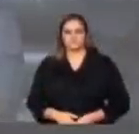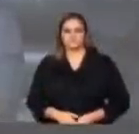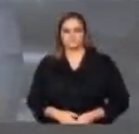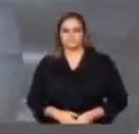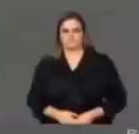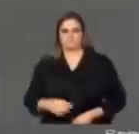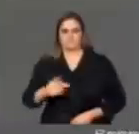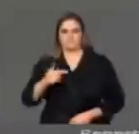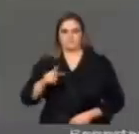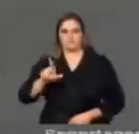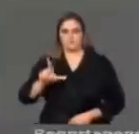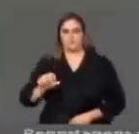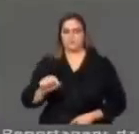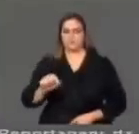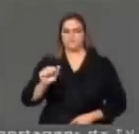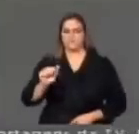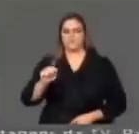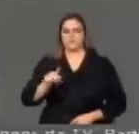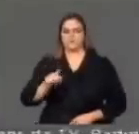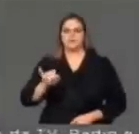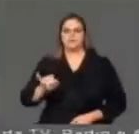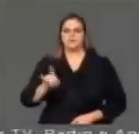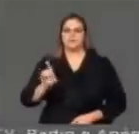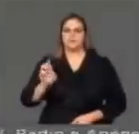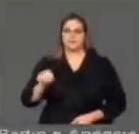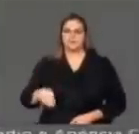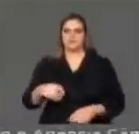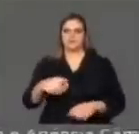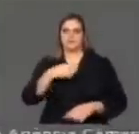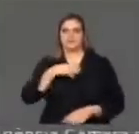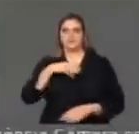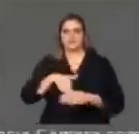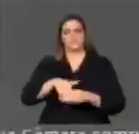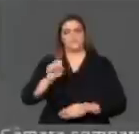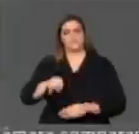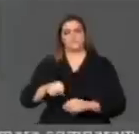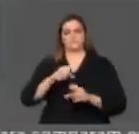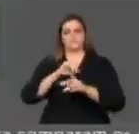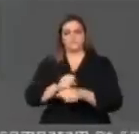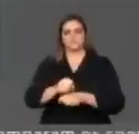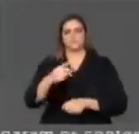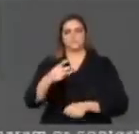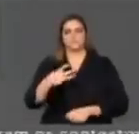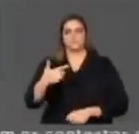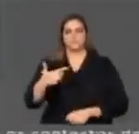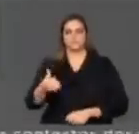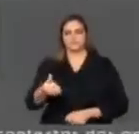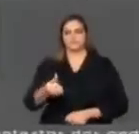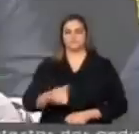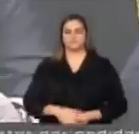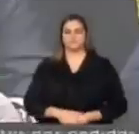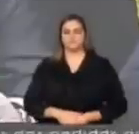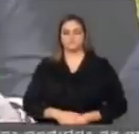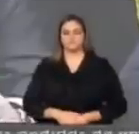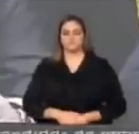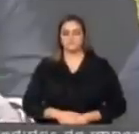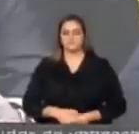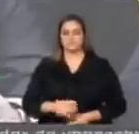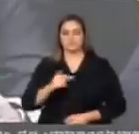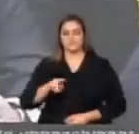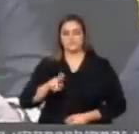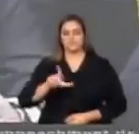do DEM, da Bahia, votou sim, acumulou 326 votos. Como vota